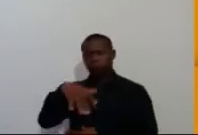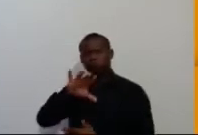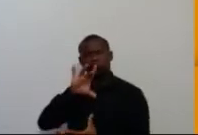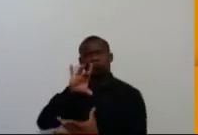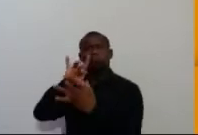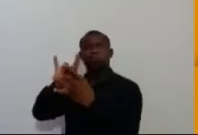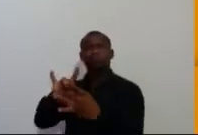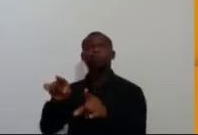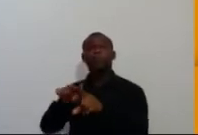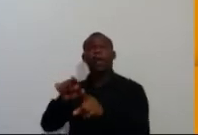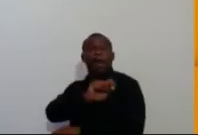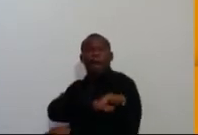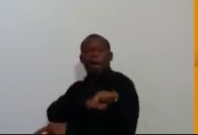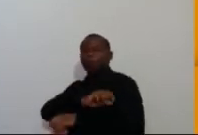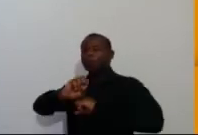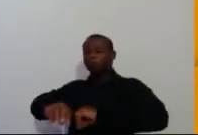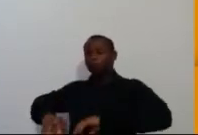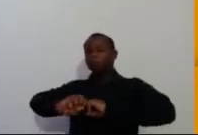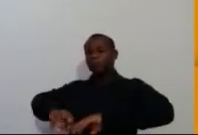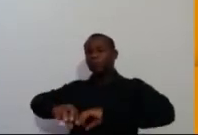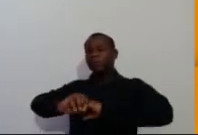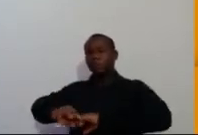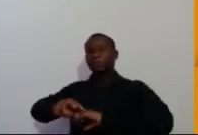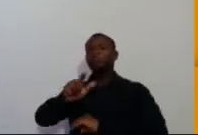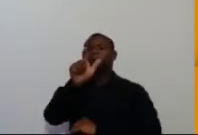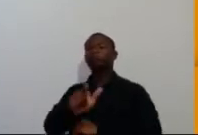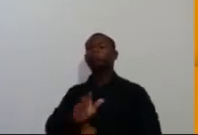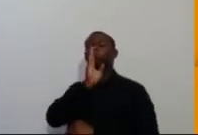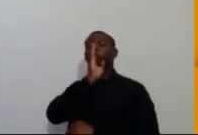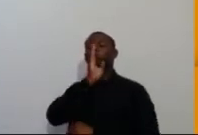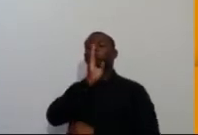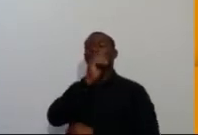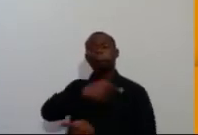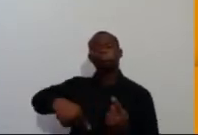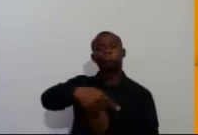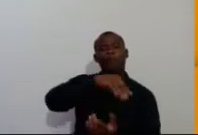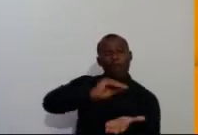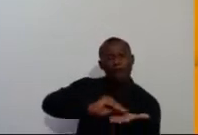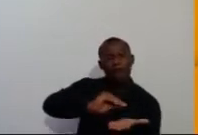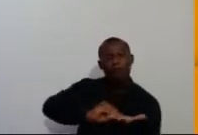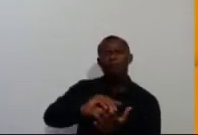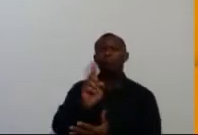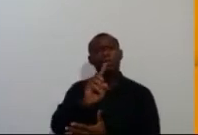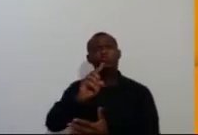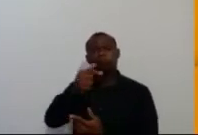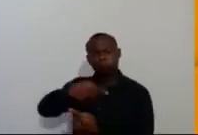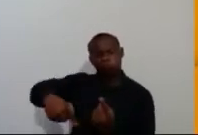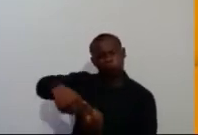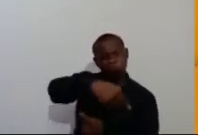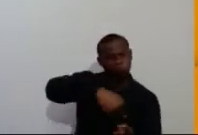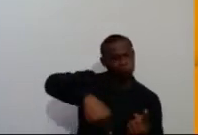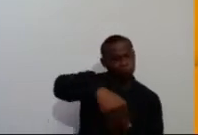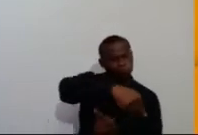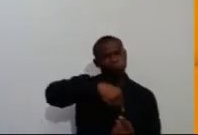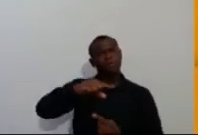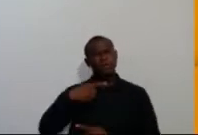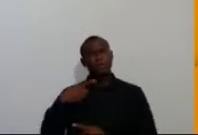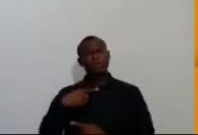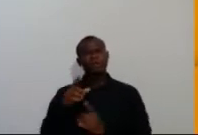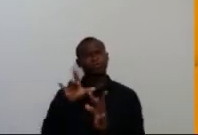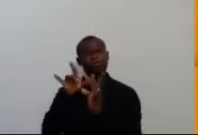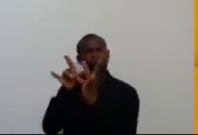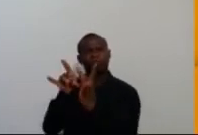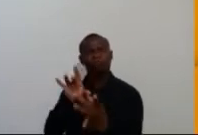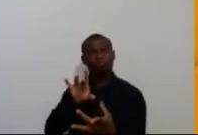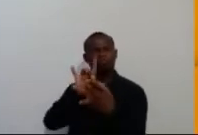mais legal, a parte mais interativa, vamos ter que agregar para que os dois juntos consigam fazer com que a aprendizagem fique cada vez